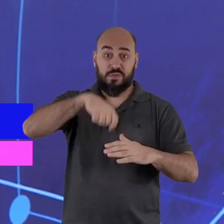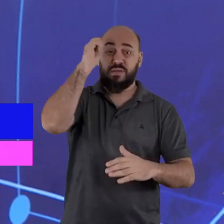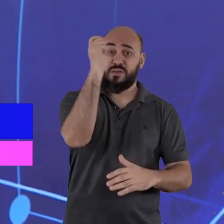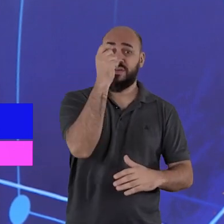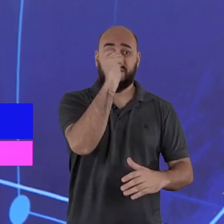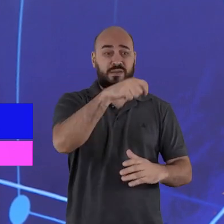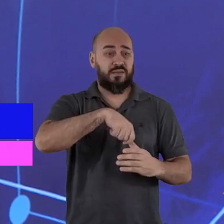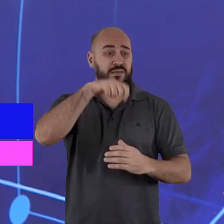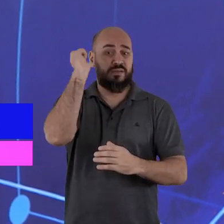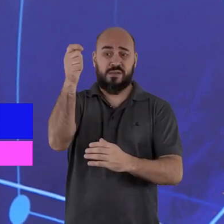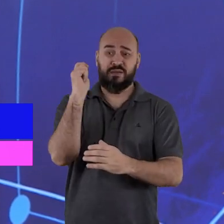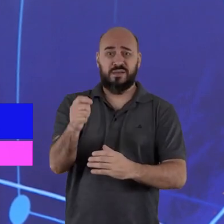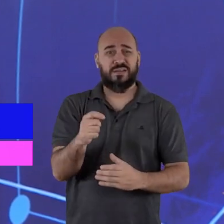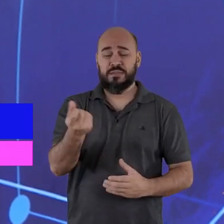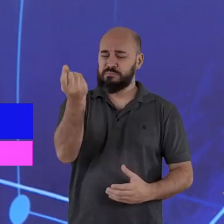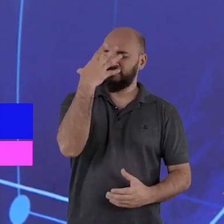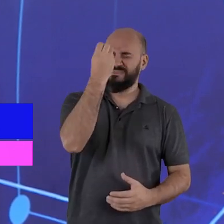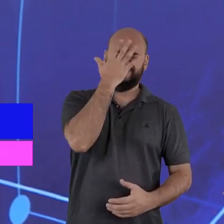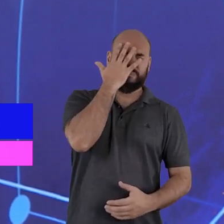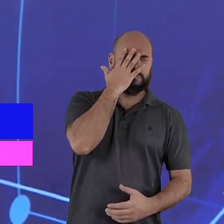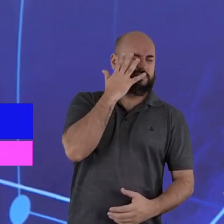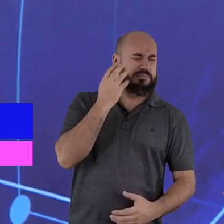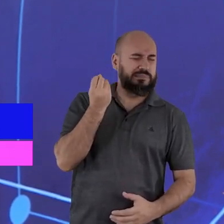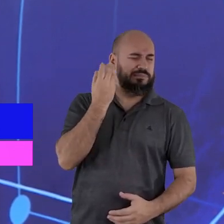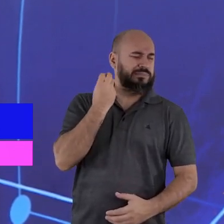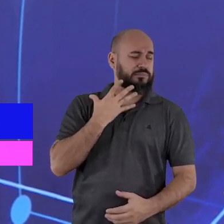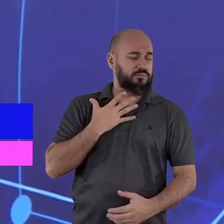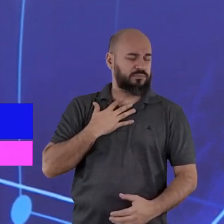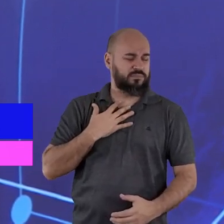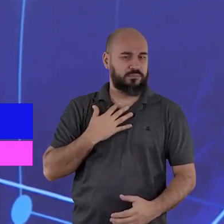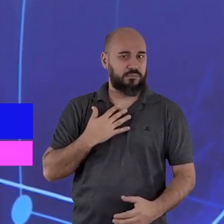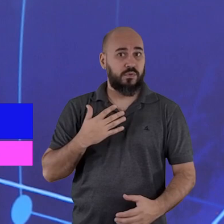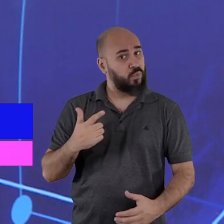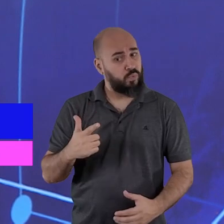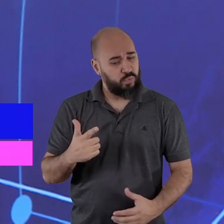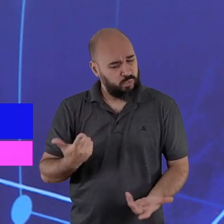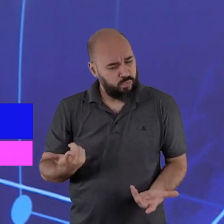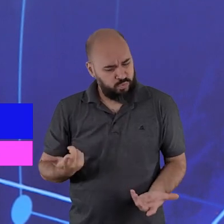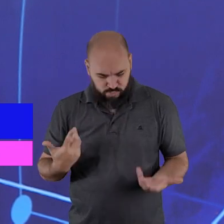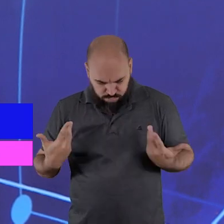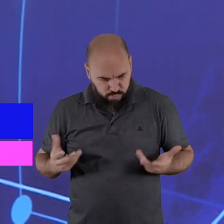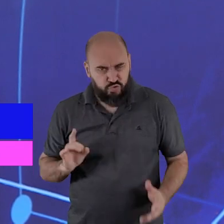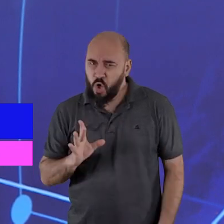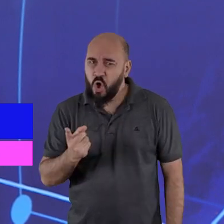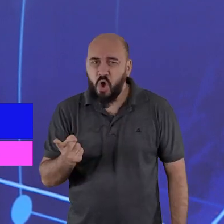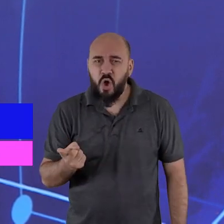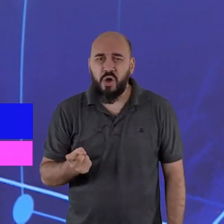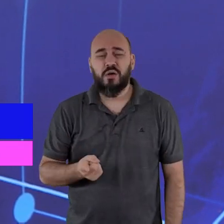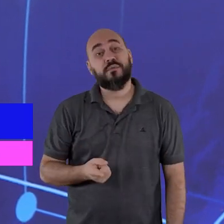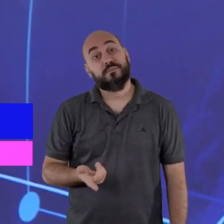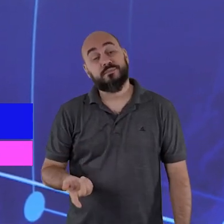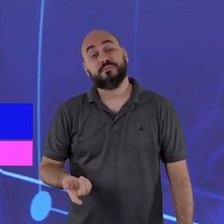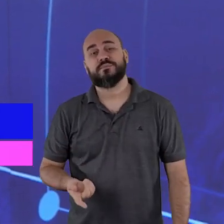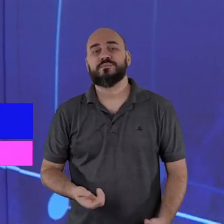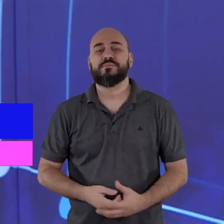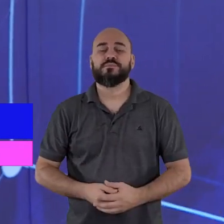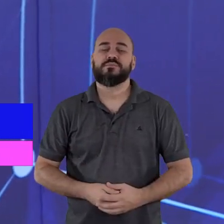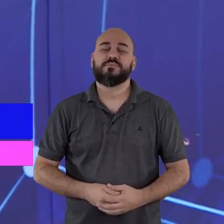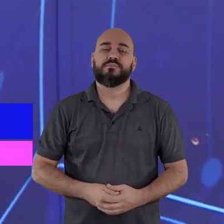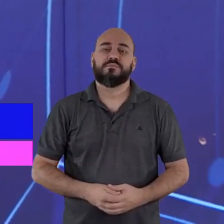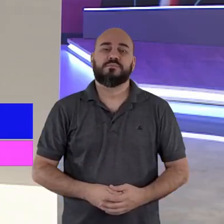bíblico. É uma adulteração da verdade que foi estabelecida pelo próprio Senhor.